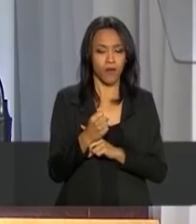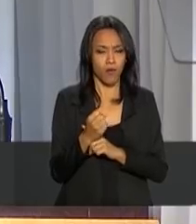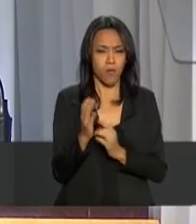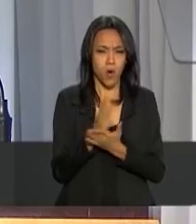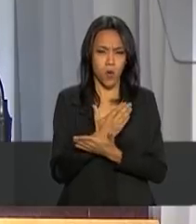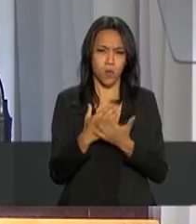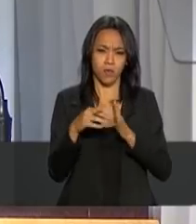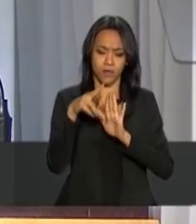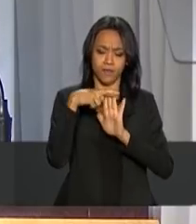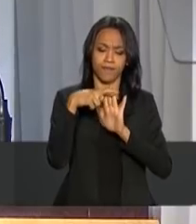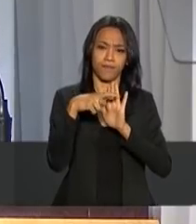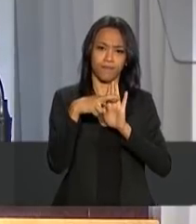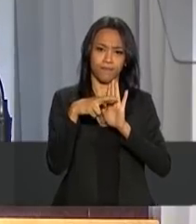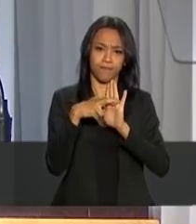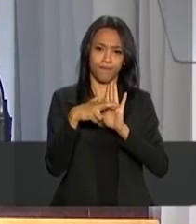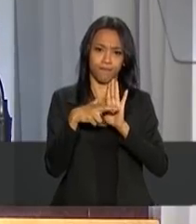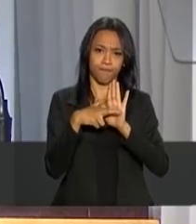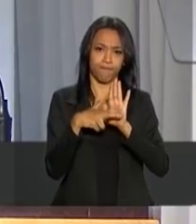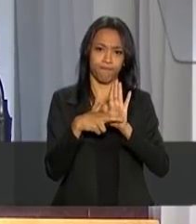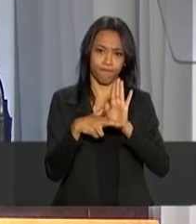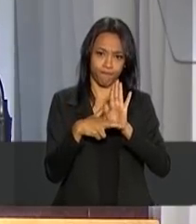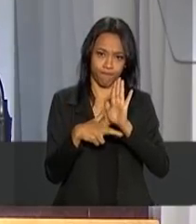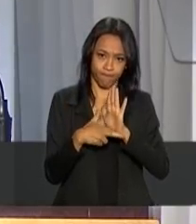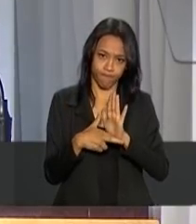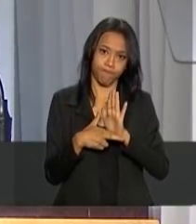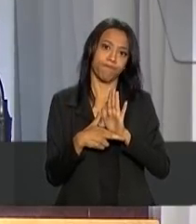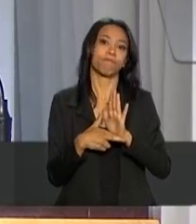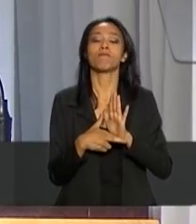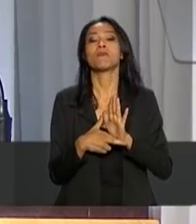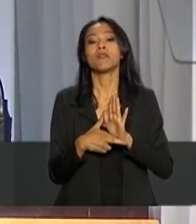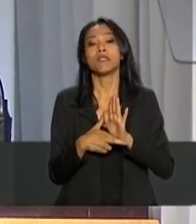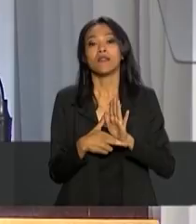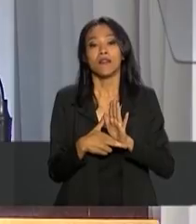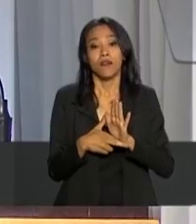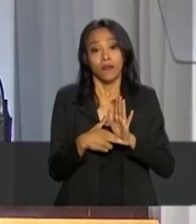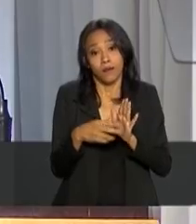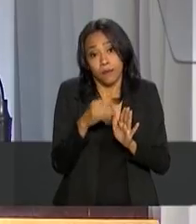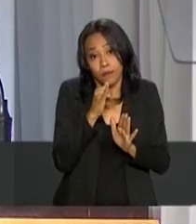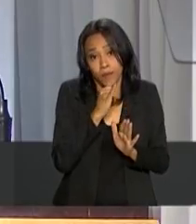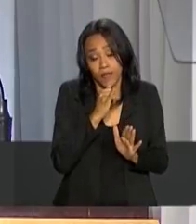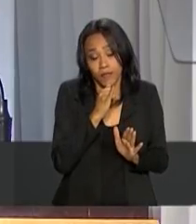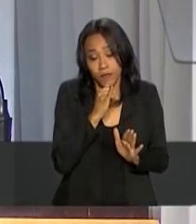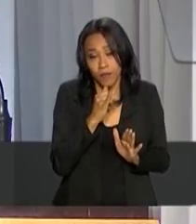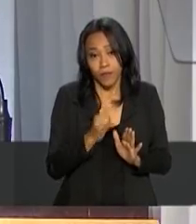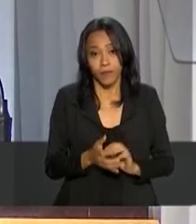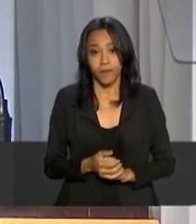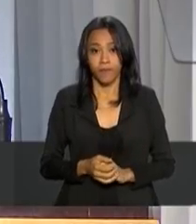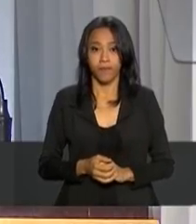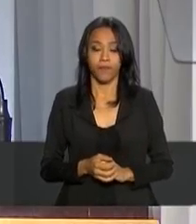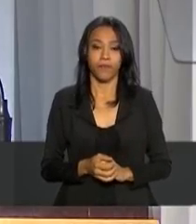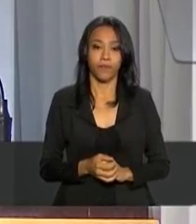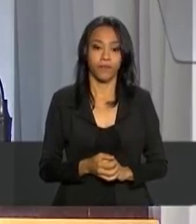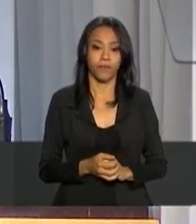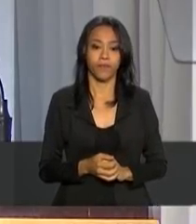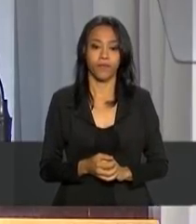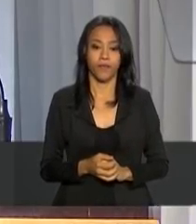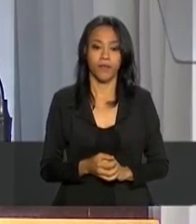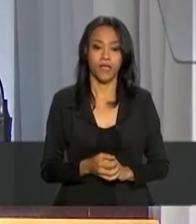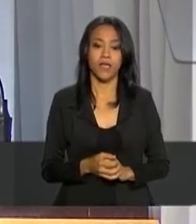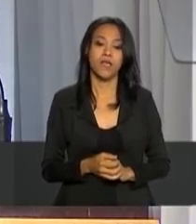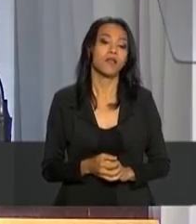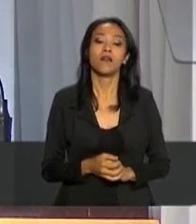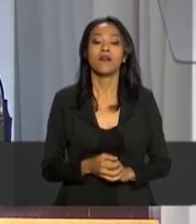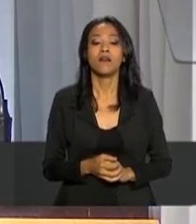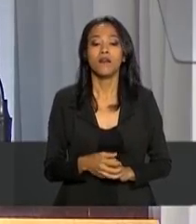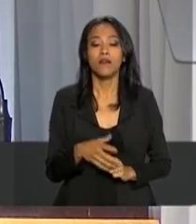restrições. Vocês sabem que quando nós chegamos lá, nós vimos que o auxílio-doença, por exemplo, não é, Ricardo? Não se fazia